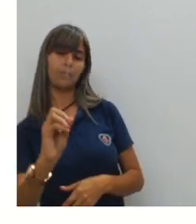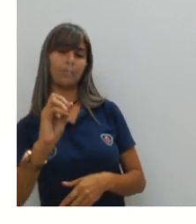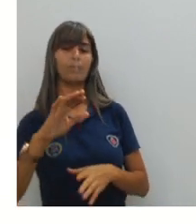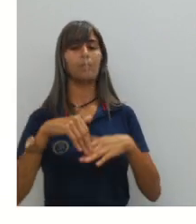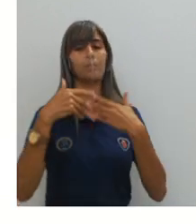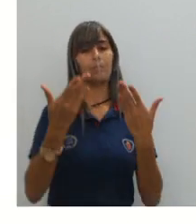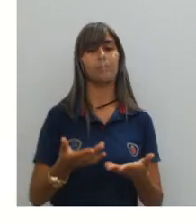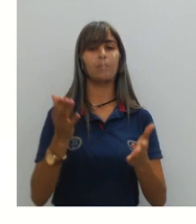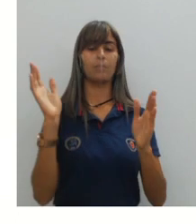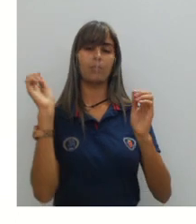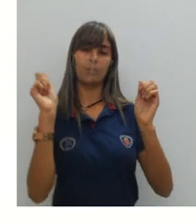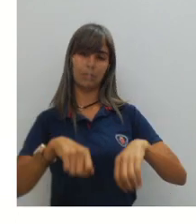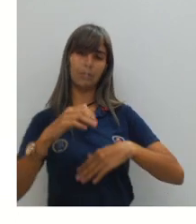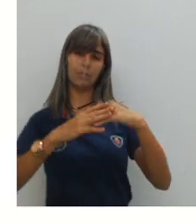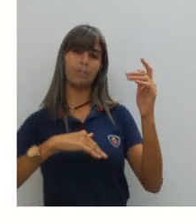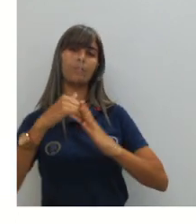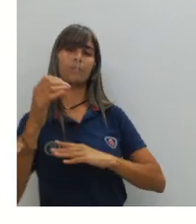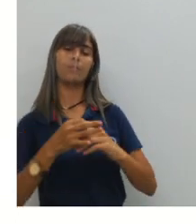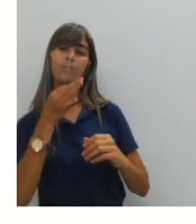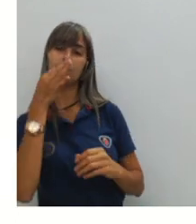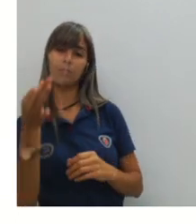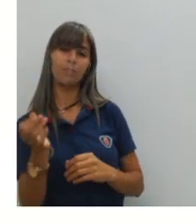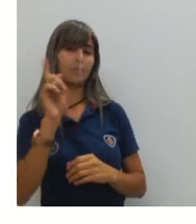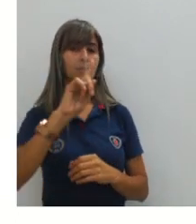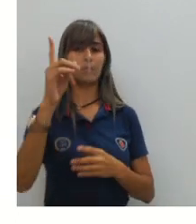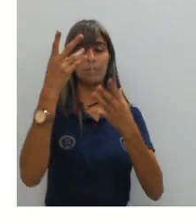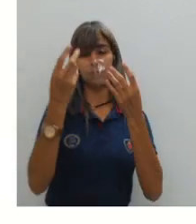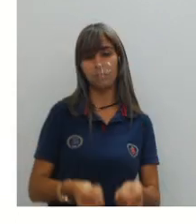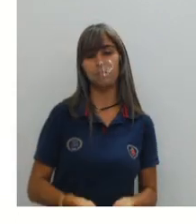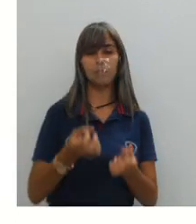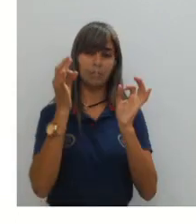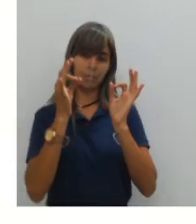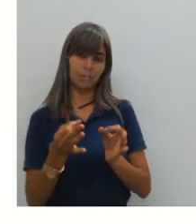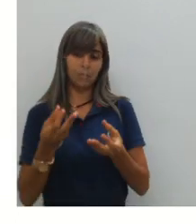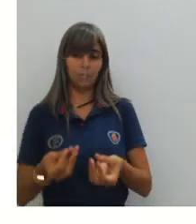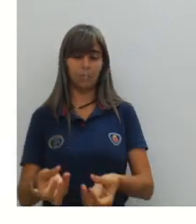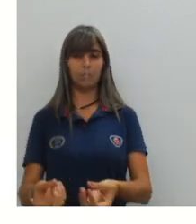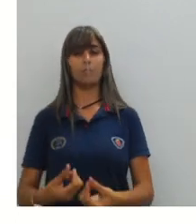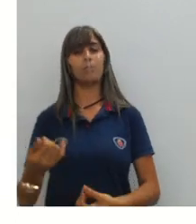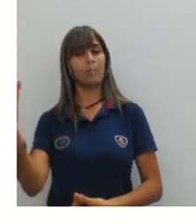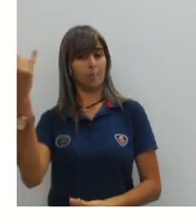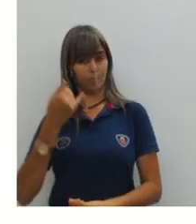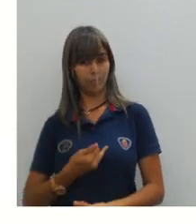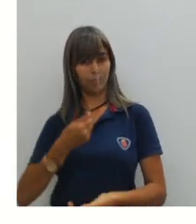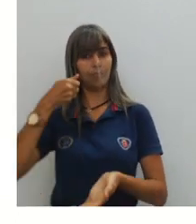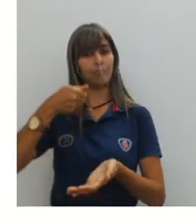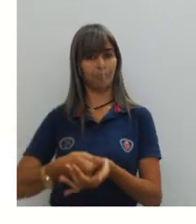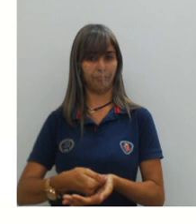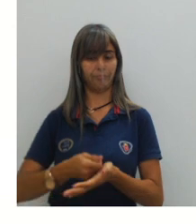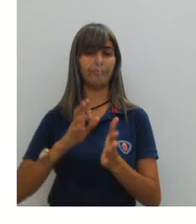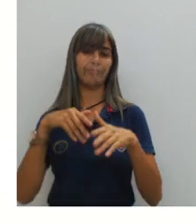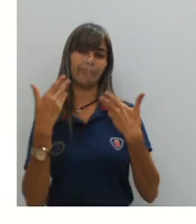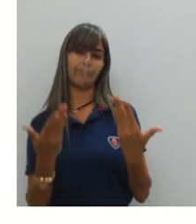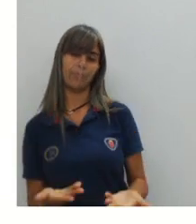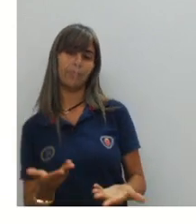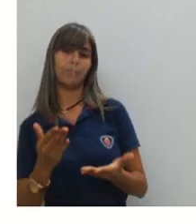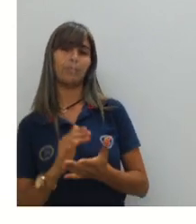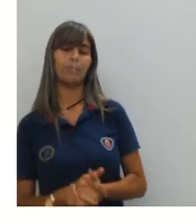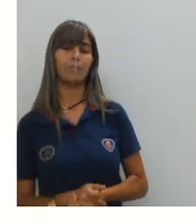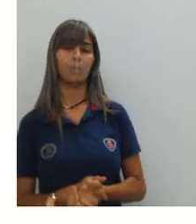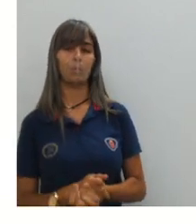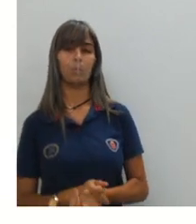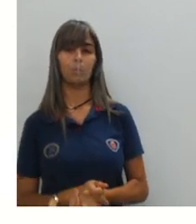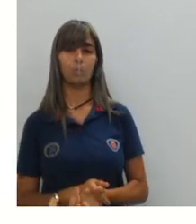é a capacidade de questionar e de não aceitar prontamente o que nos é dito, imposto ou o que está no